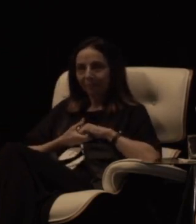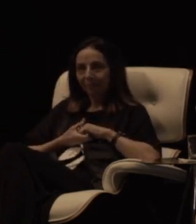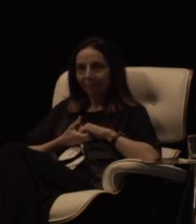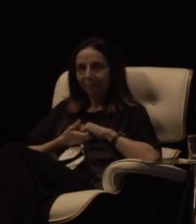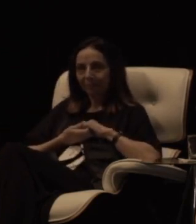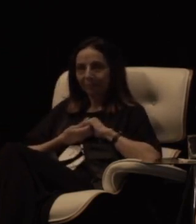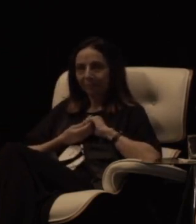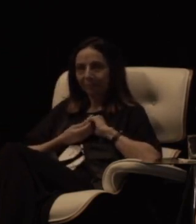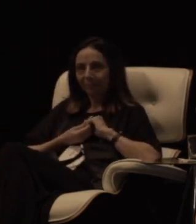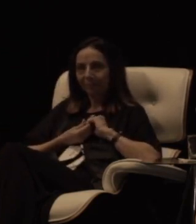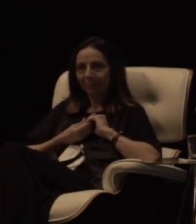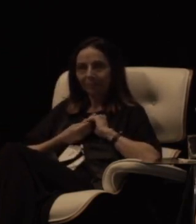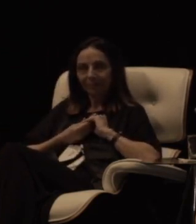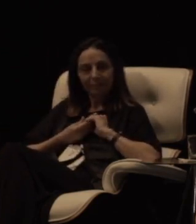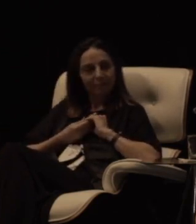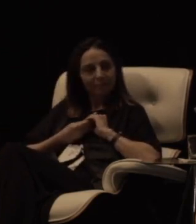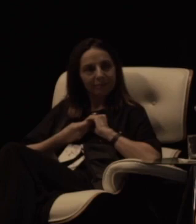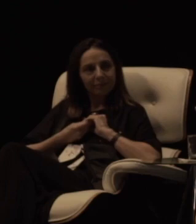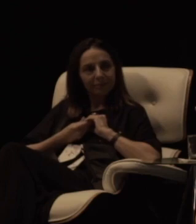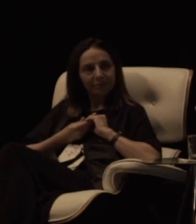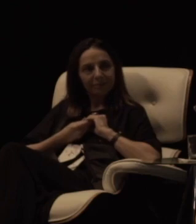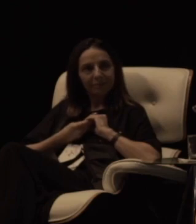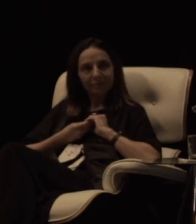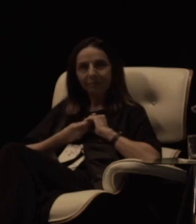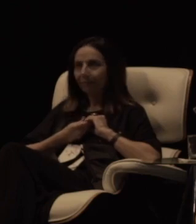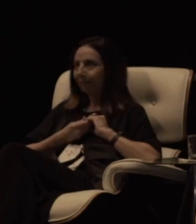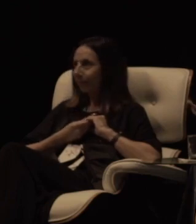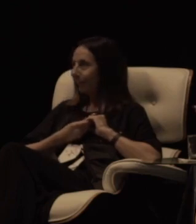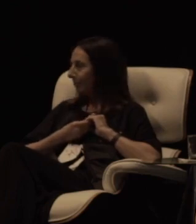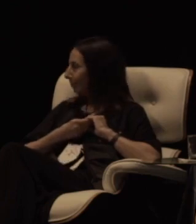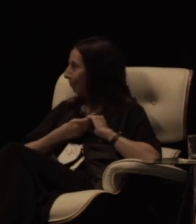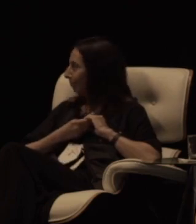damos a literatura a ele, damos familiaridade,